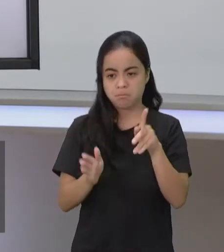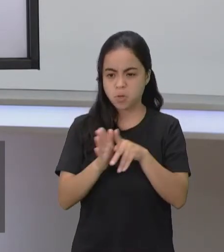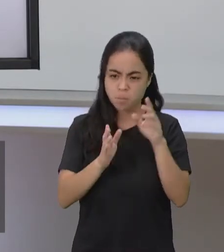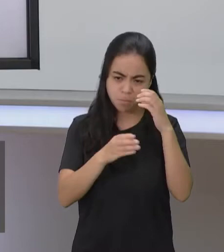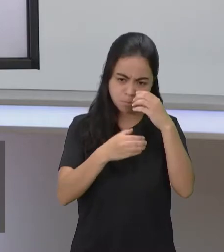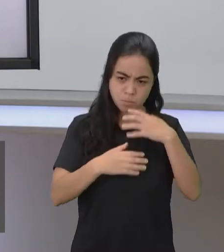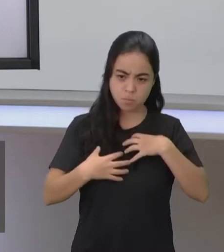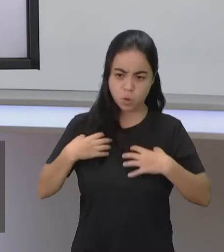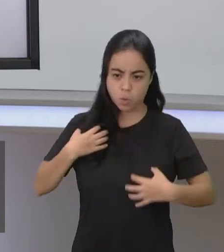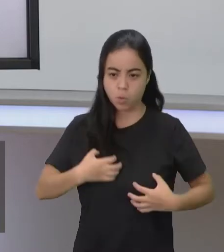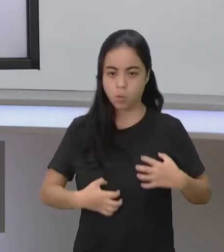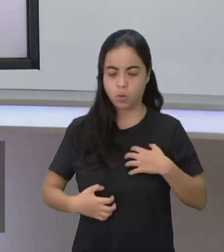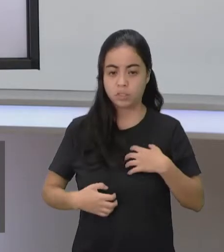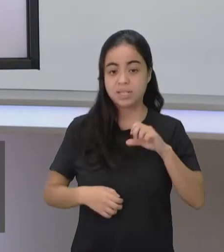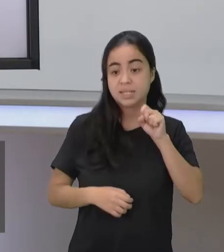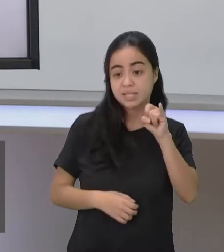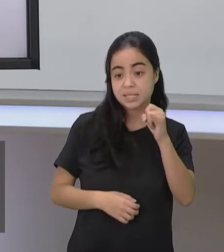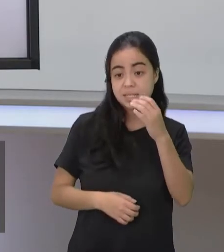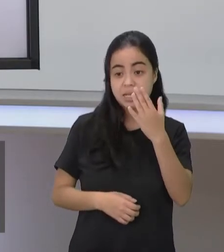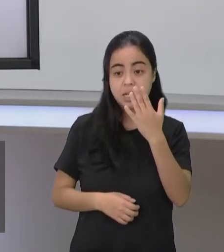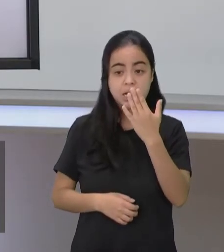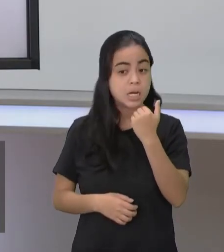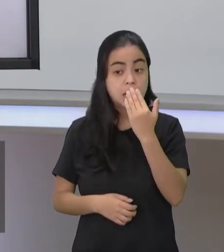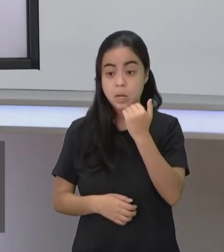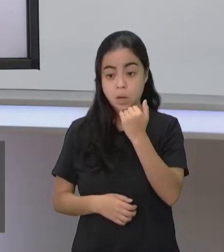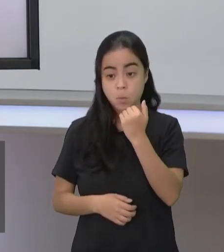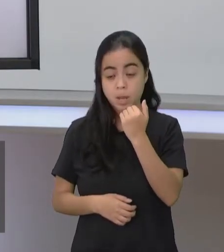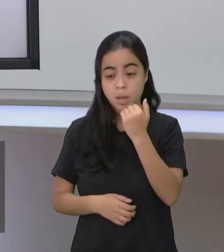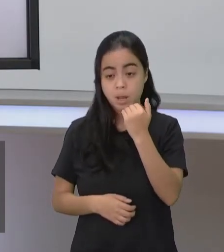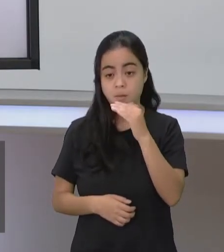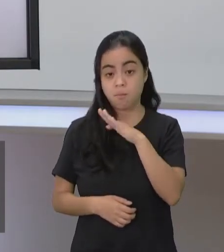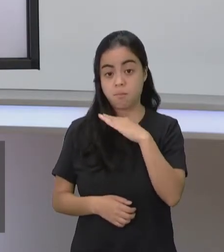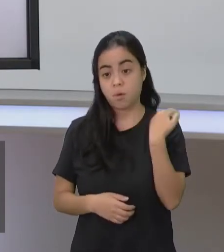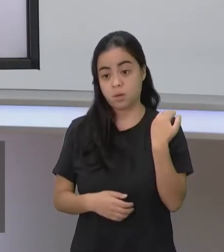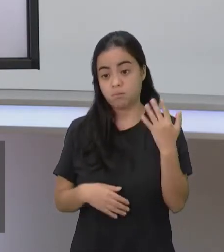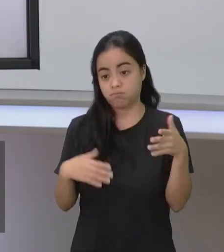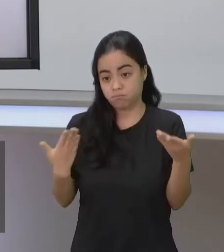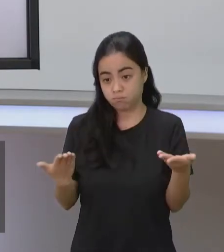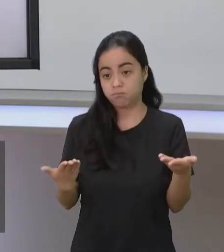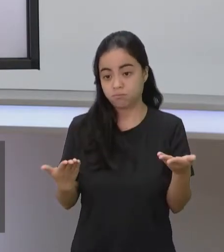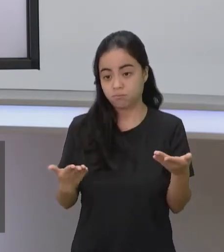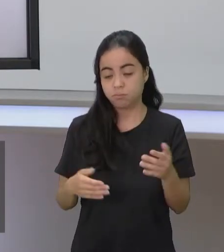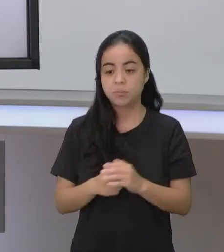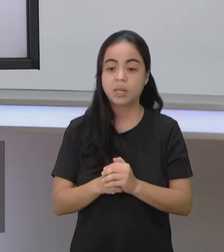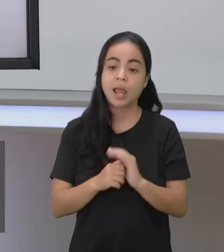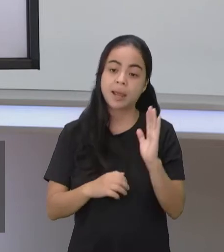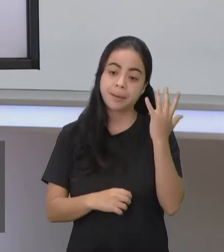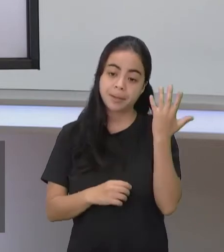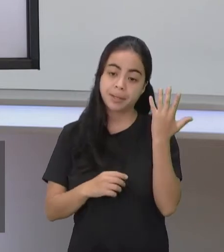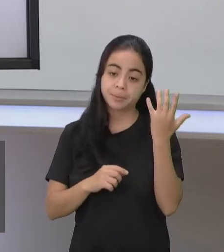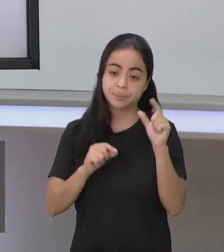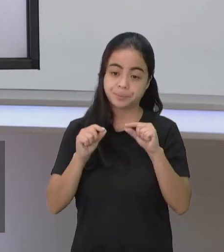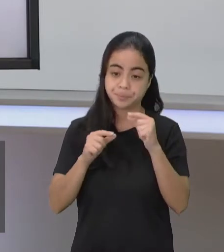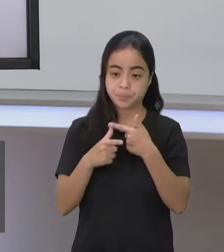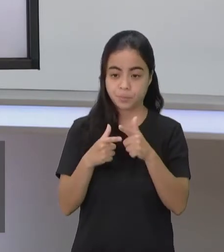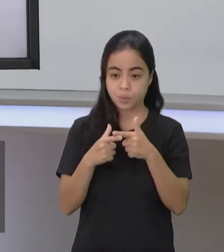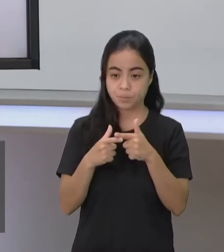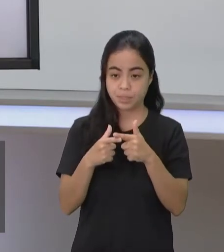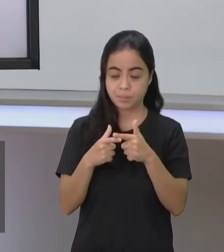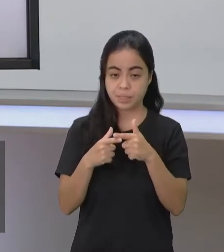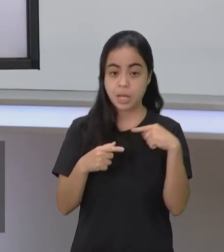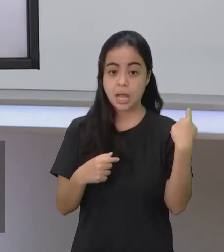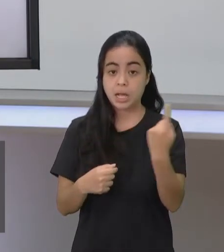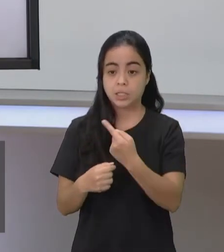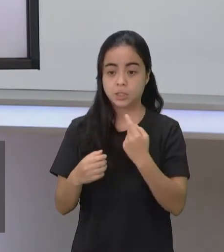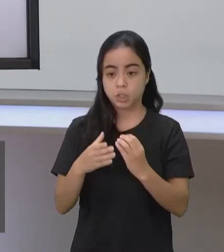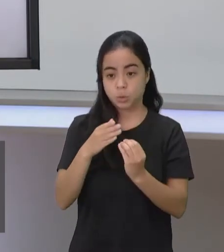gente não morre. Aliás, a gente morre, né? Não morre seria maravilhoso, mas a gente morre. E aí, o que acontece? A gente, como produtores